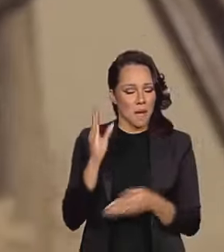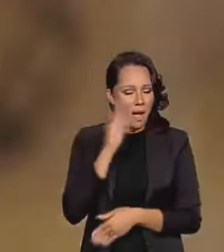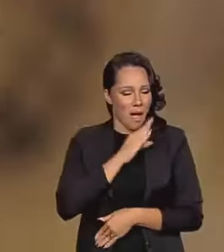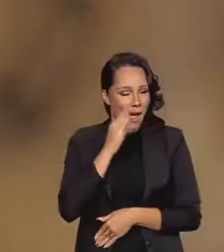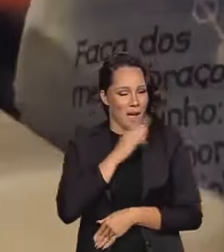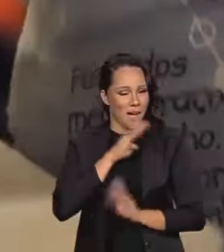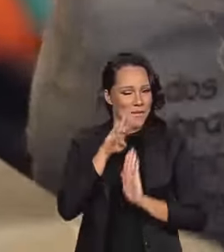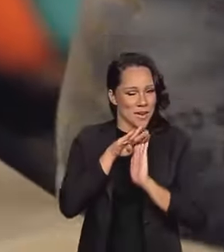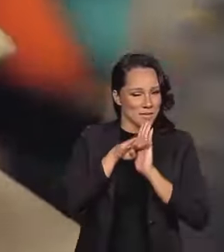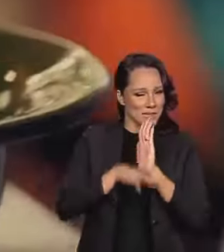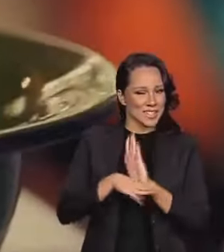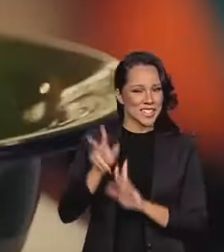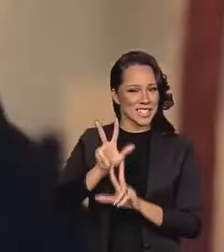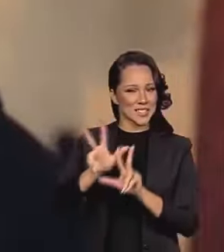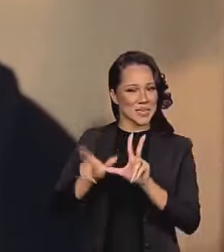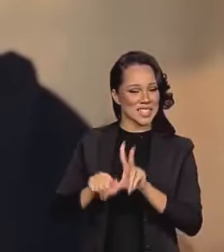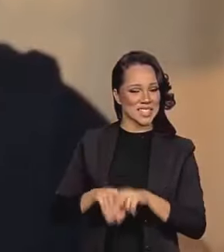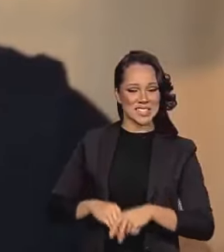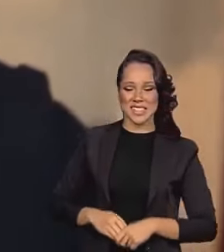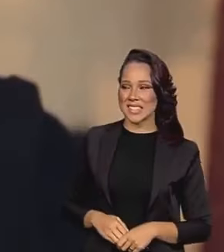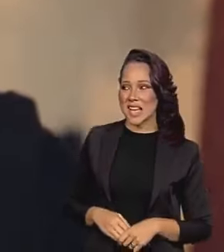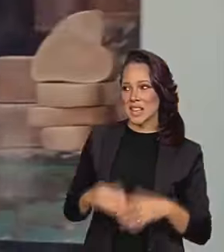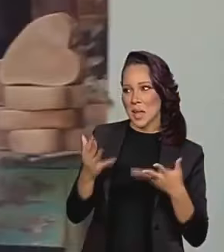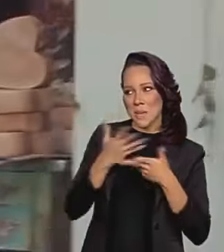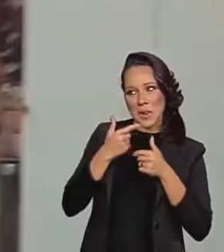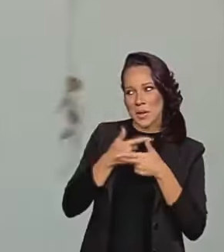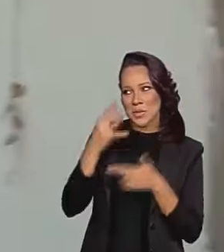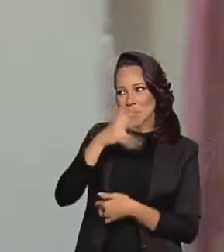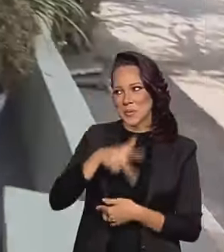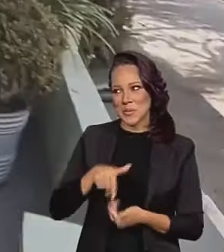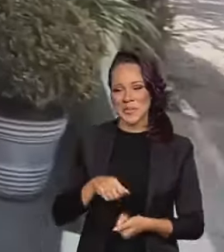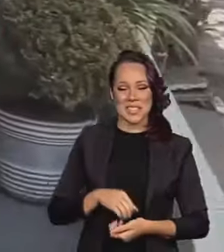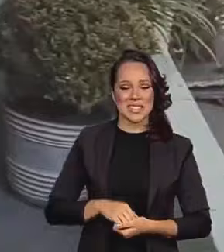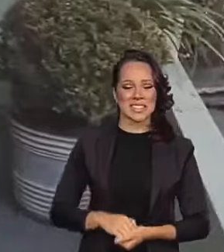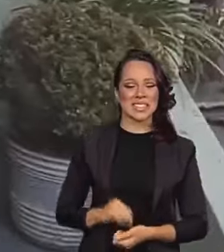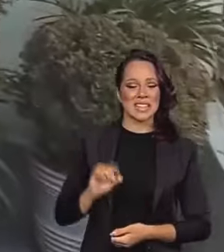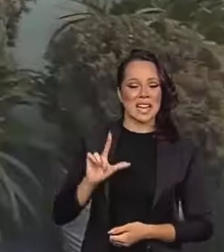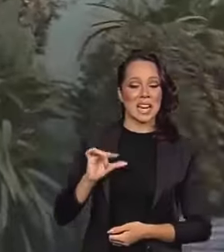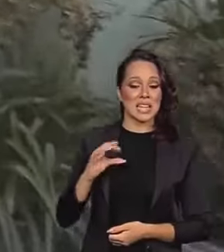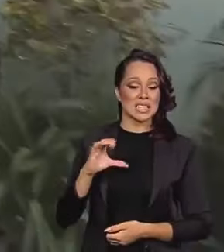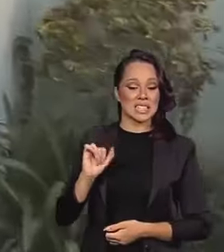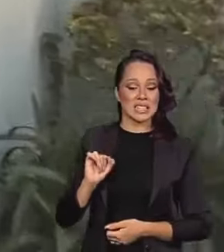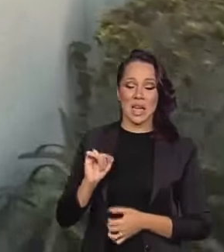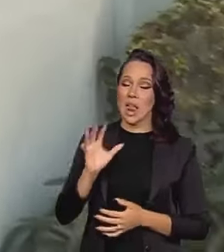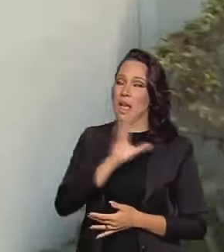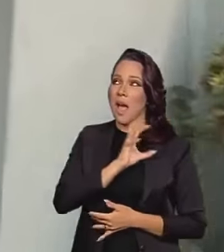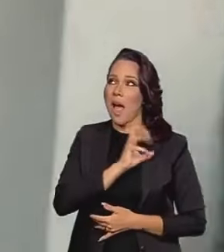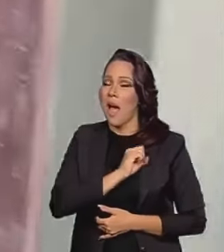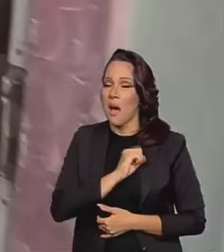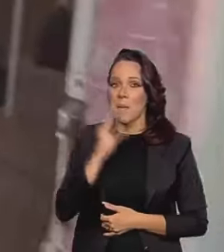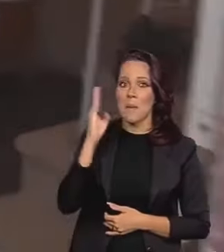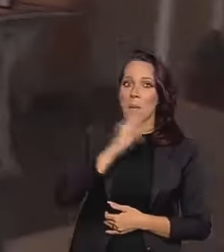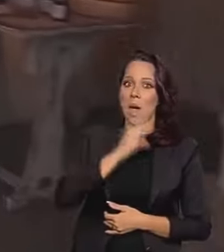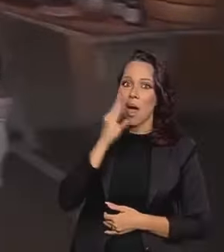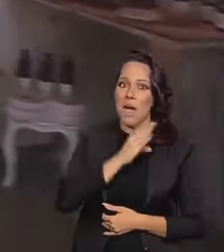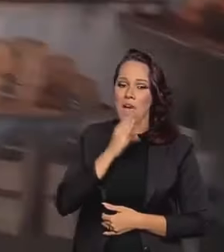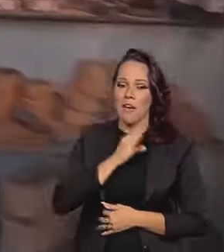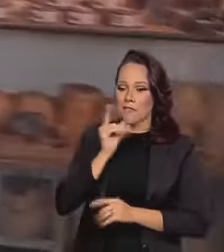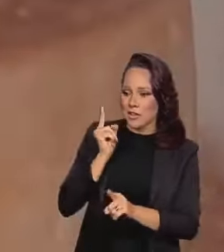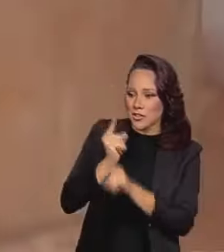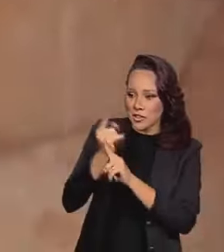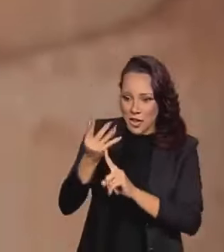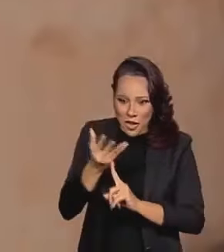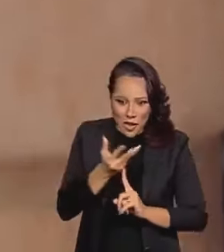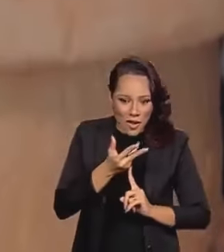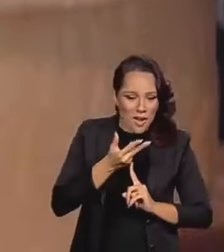a programação da TV Brasil Letícia massula a louca da pimenta vai descobrir os